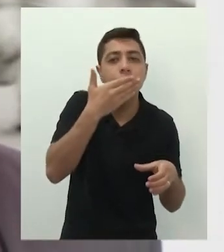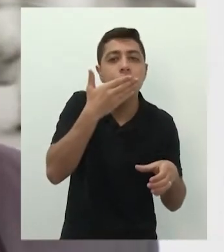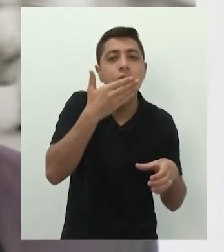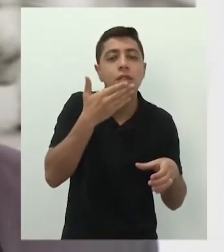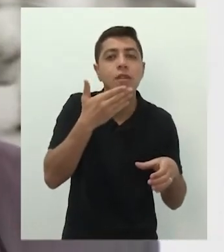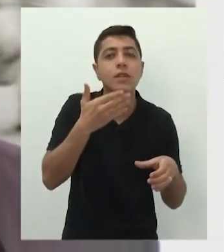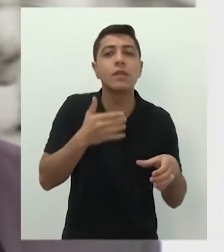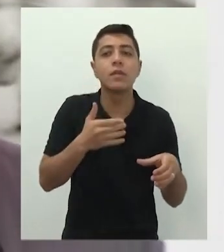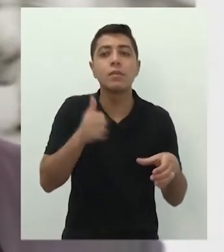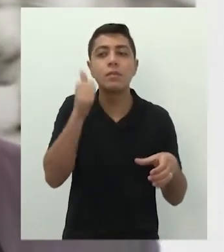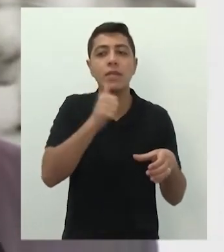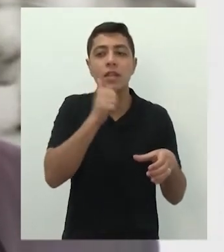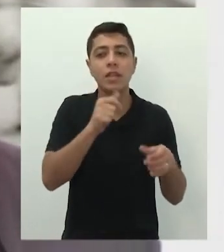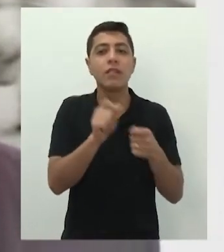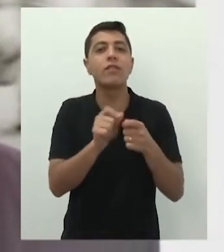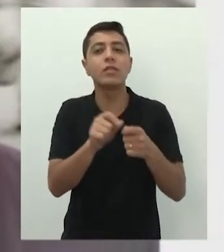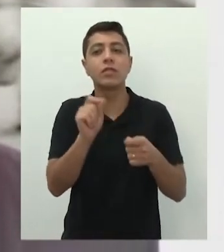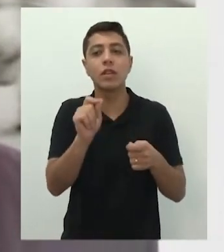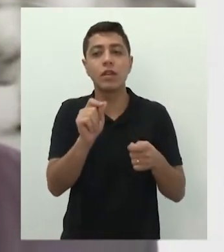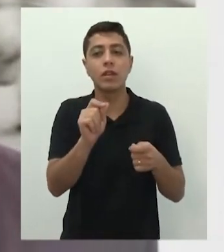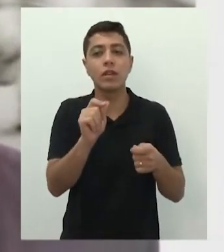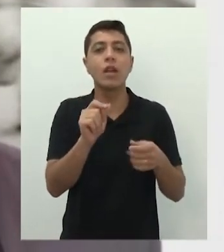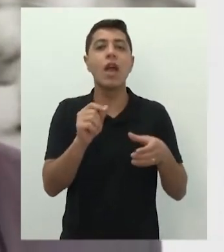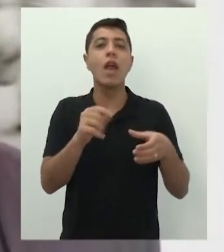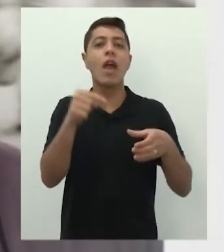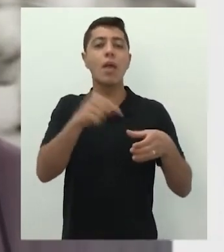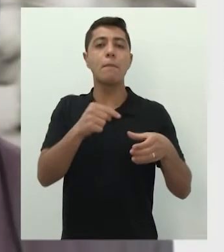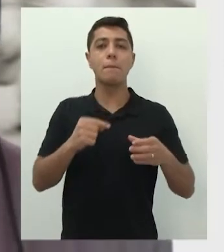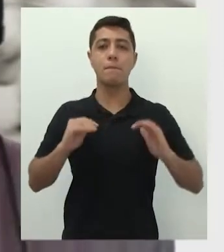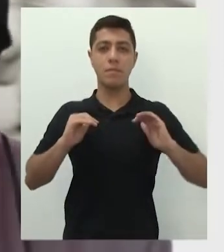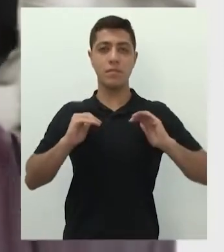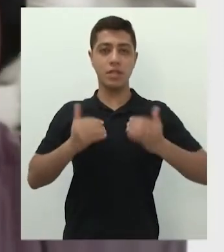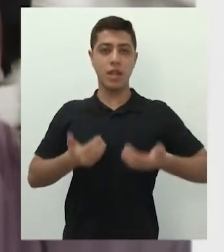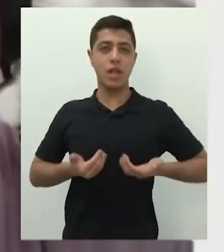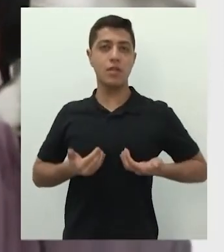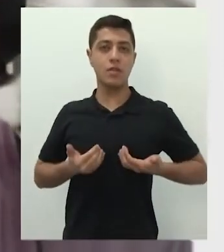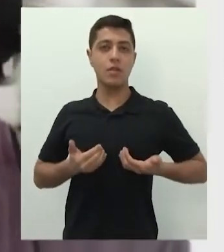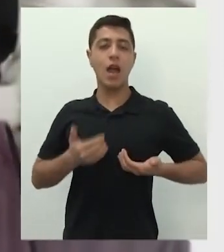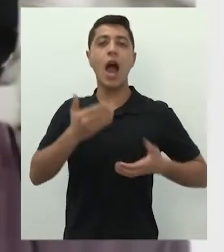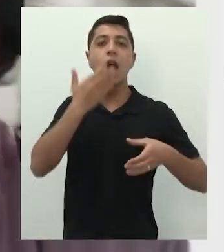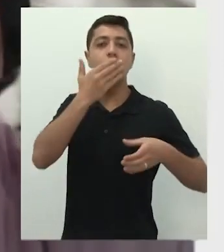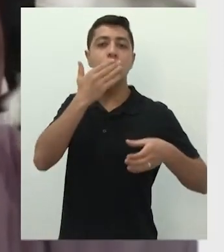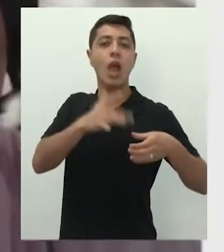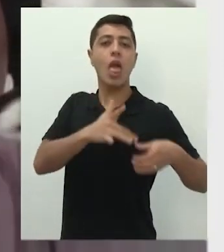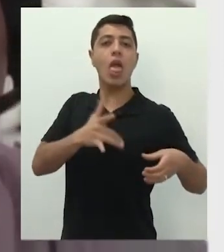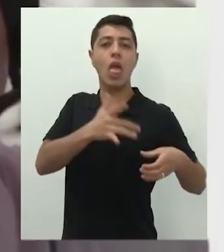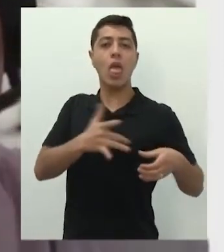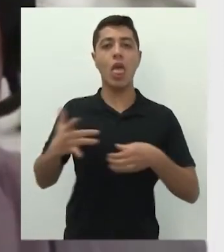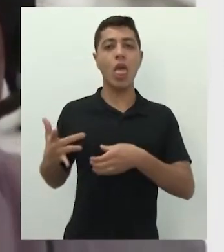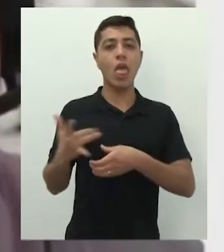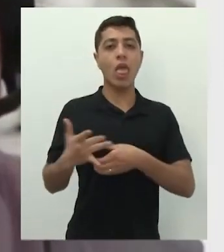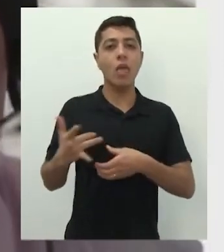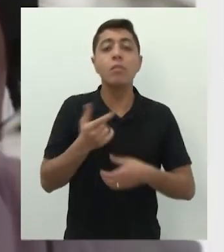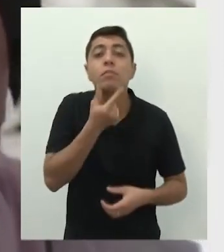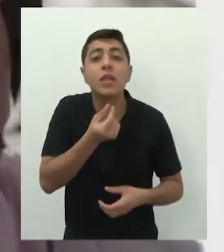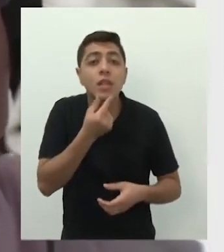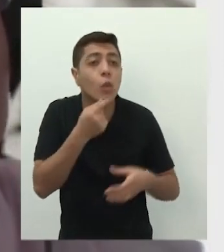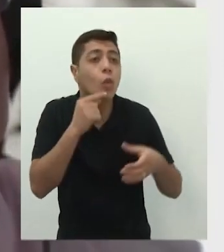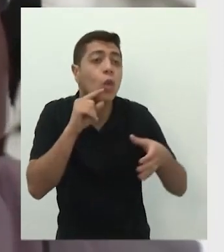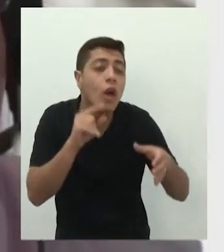que vocês vão perceber. O mais atual mesmo, aquele que é de agora, que você não deve estar vendo porque você não está tendo aula